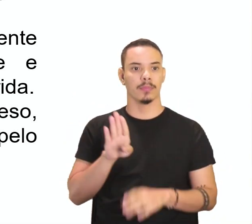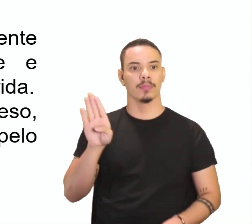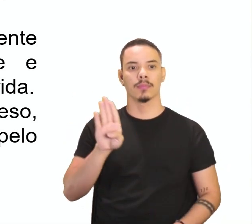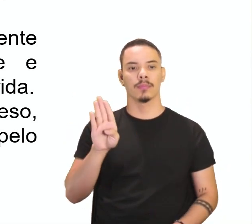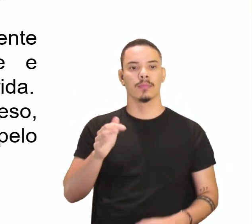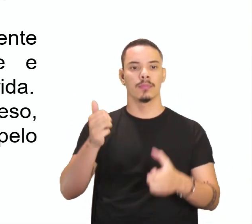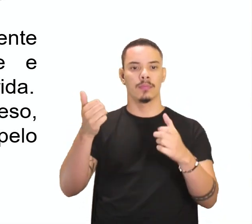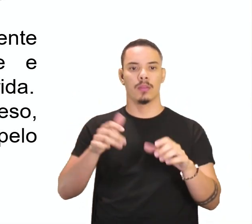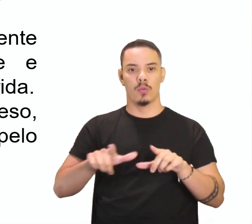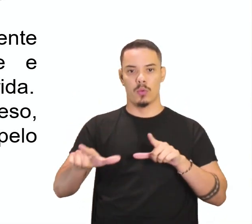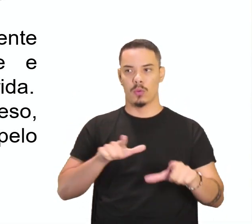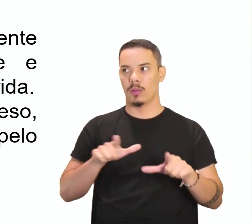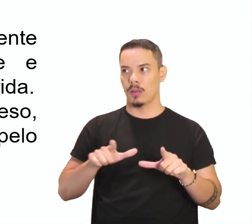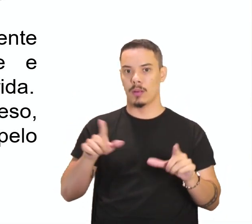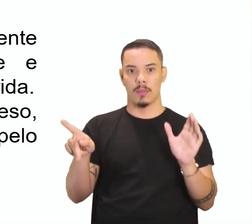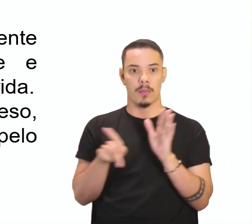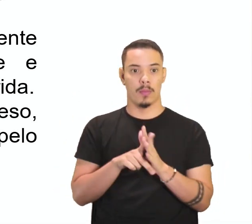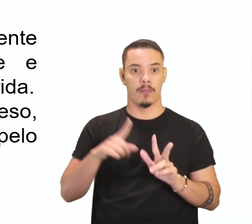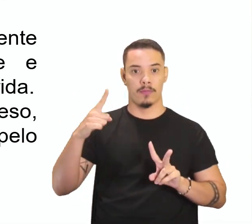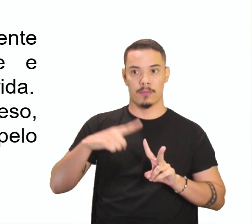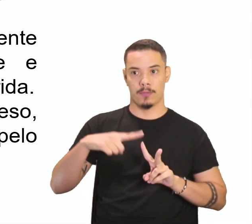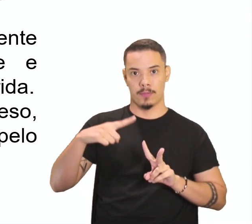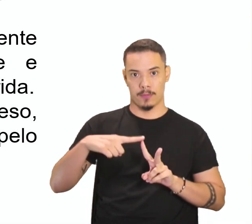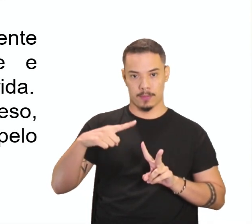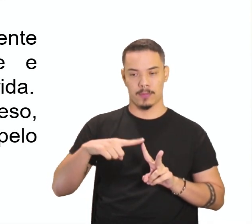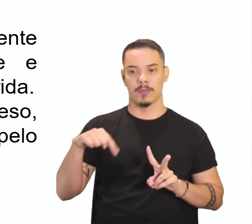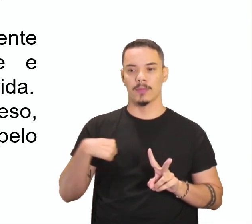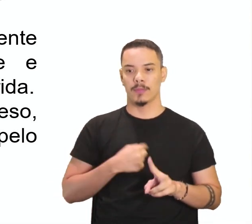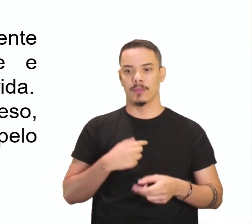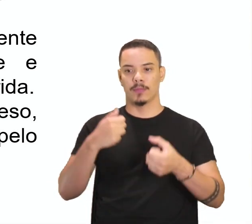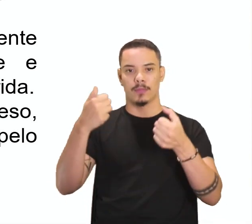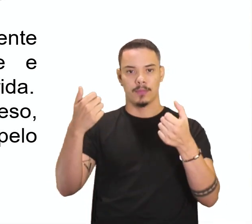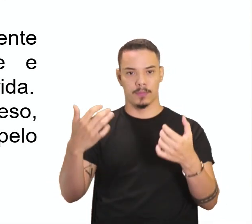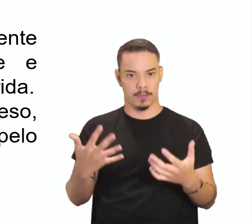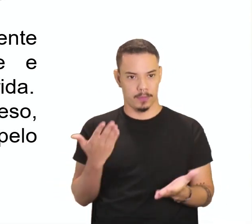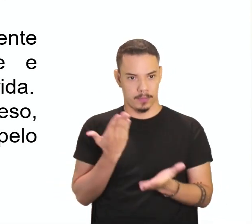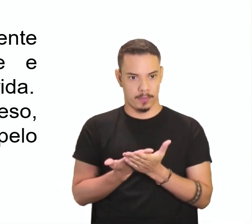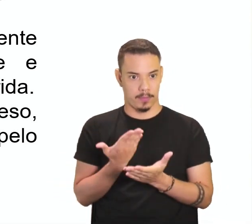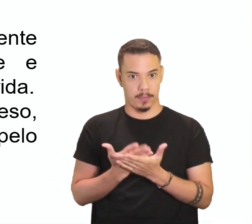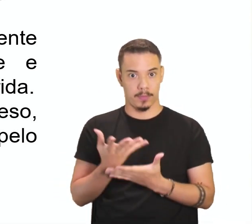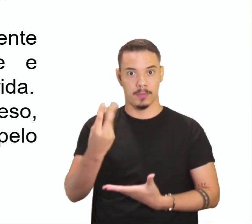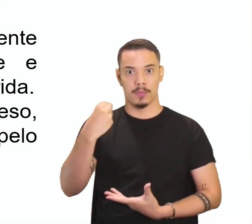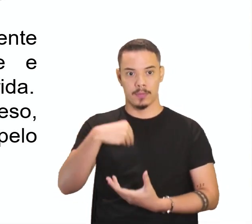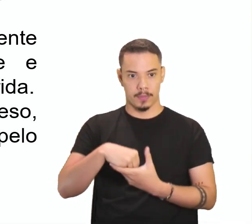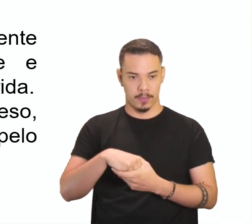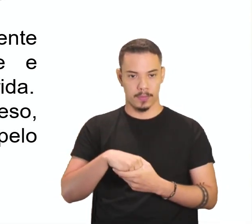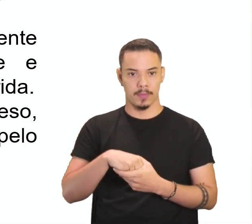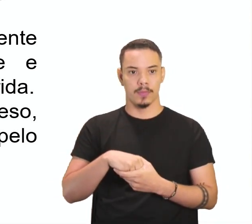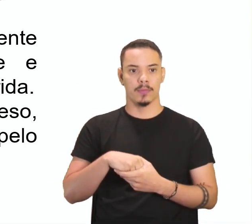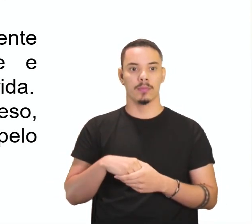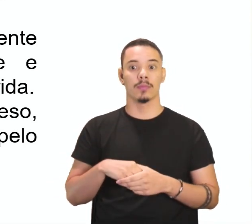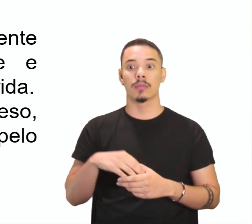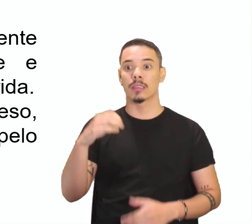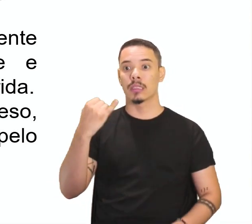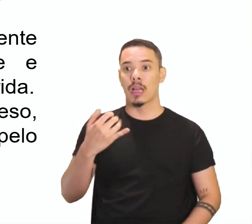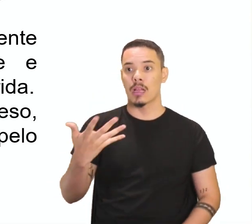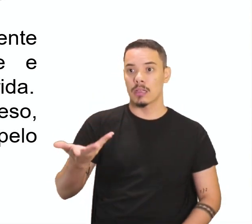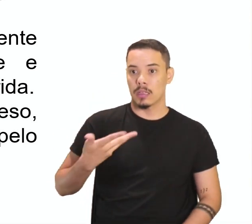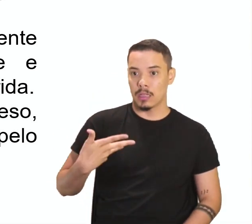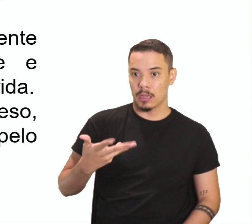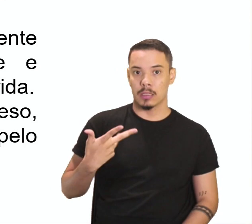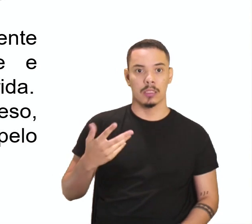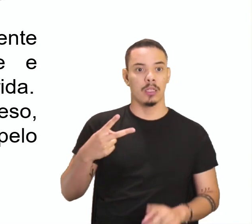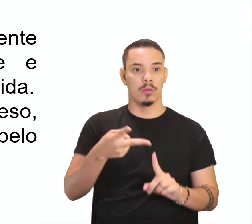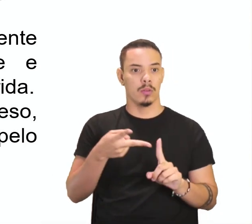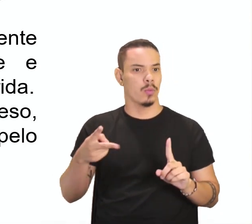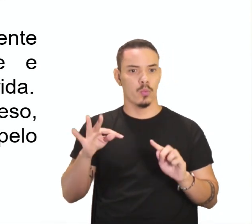que o trabalho é uma grandeza vetorial. Nós falamos disso na nossa aula, para força vetorial, aceleração, deslocamento,